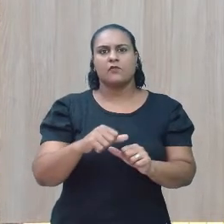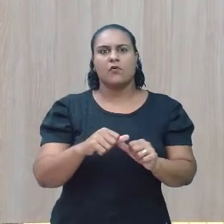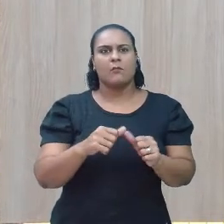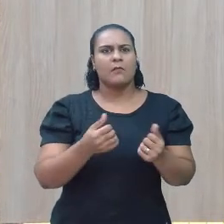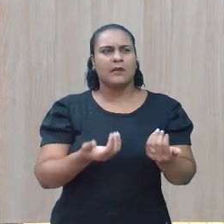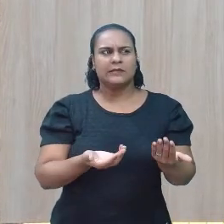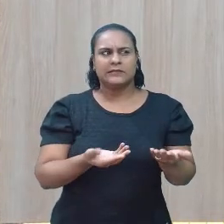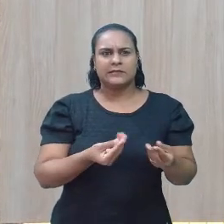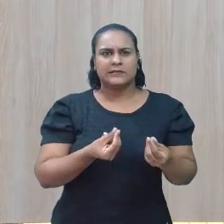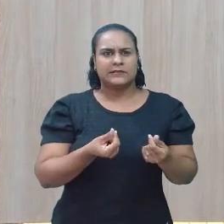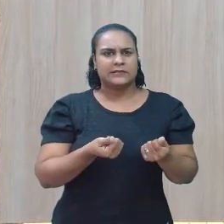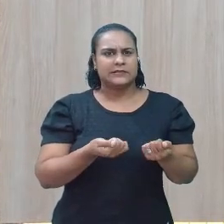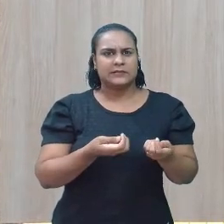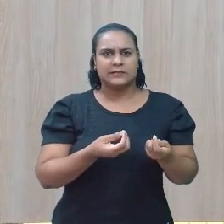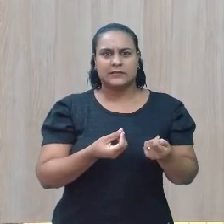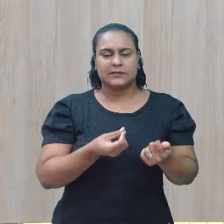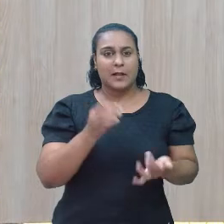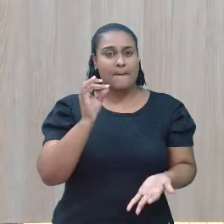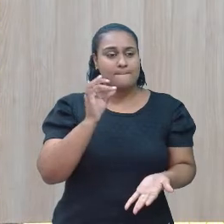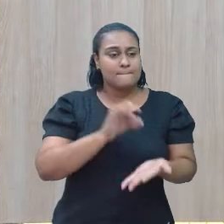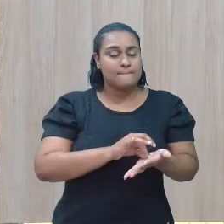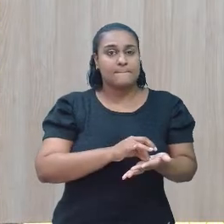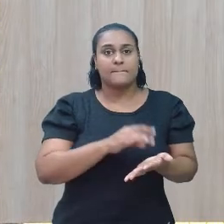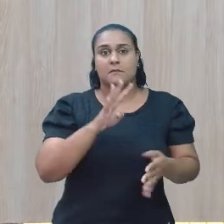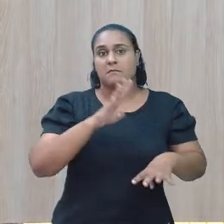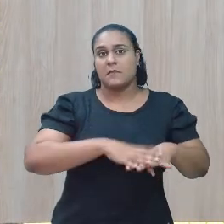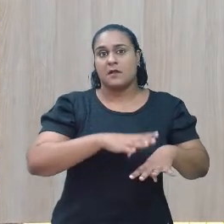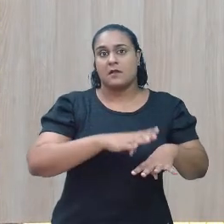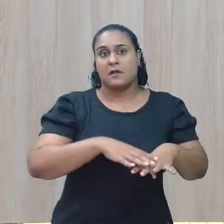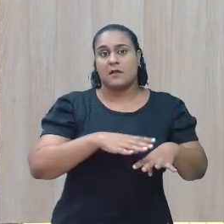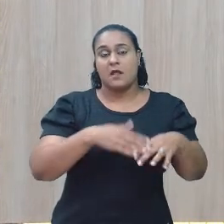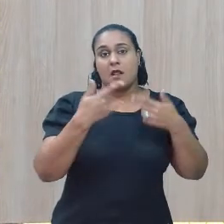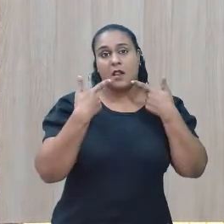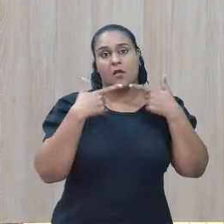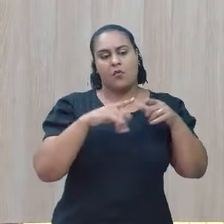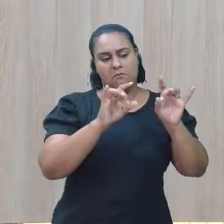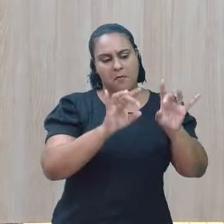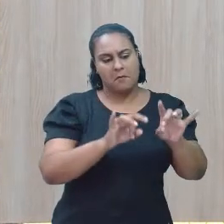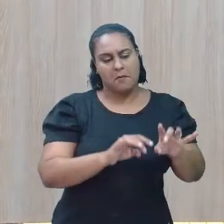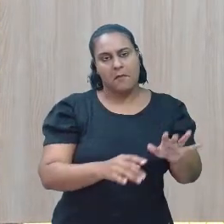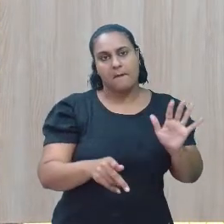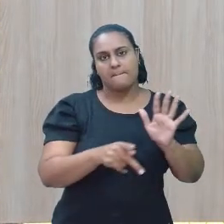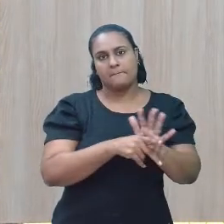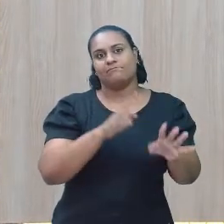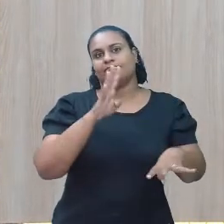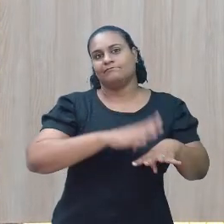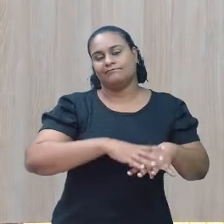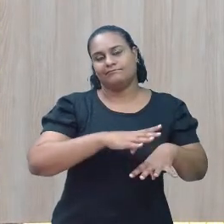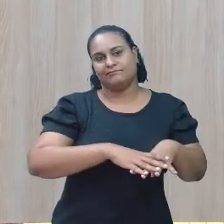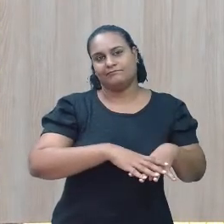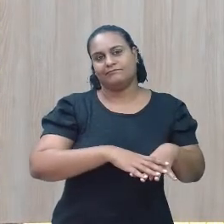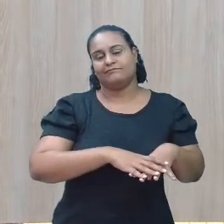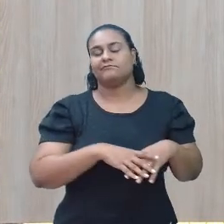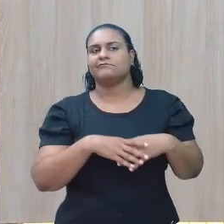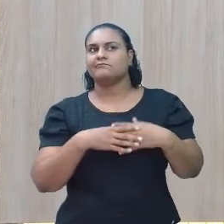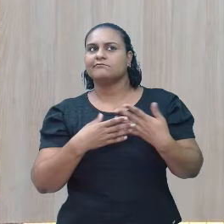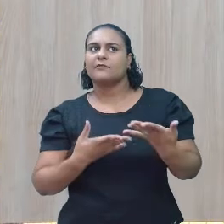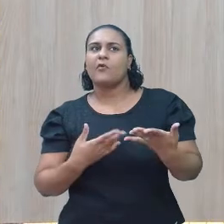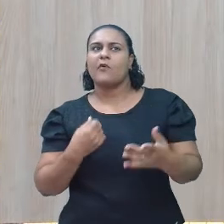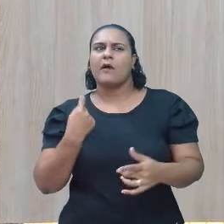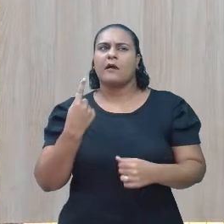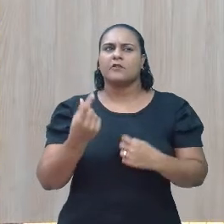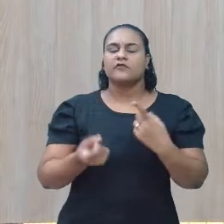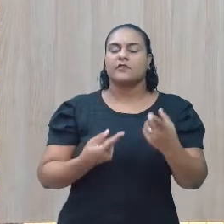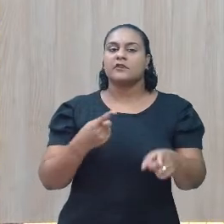coisas da pura matemática, ou seja, de uma linguagem específica da matemática, né? Eu diria muitas vezes que a gente está fazendo